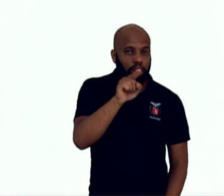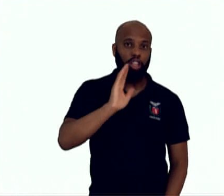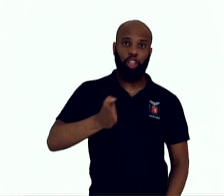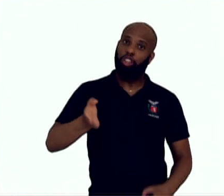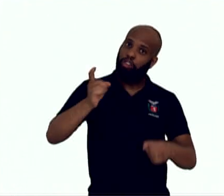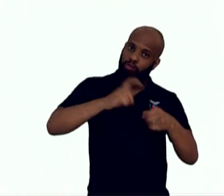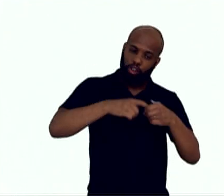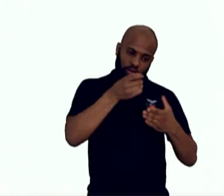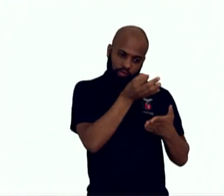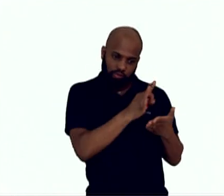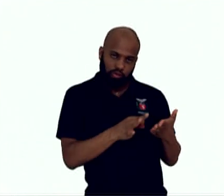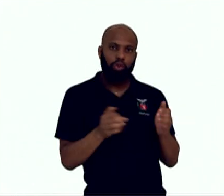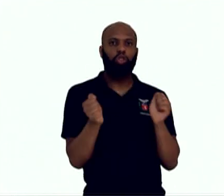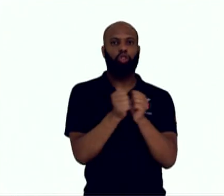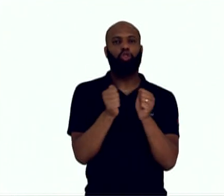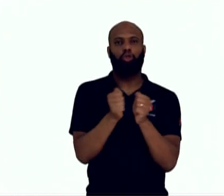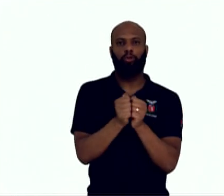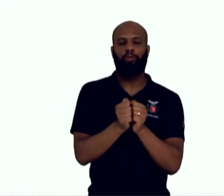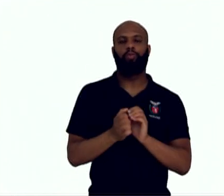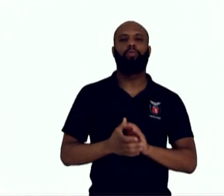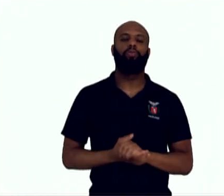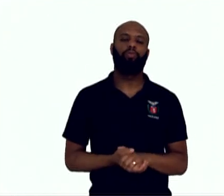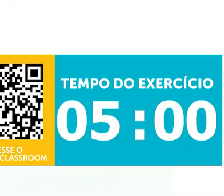nós corrigirmos essa junto aí.